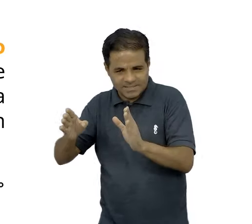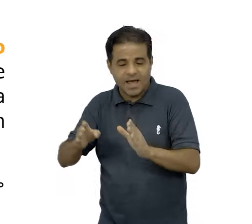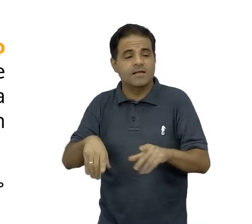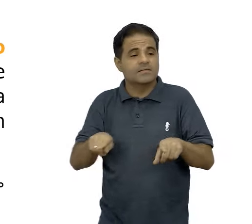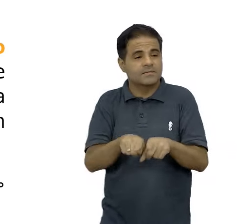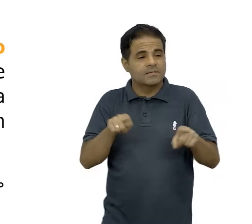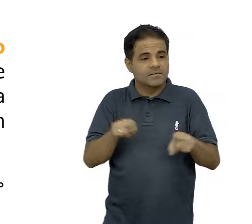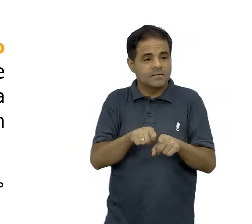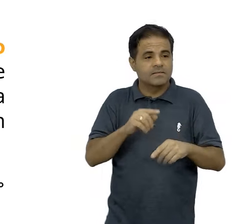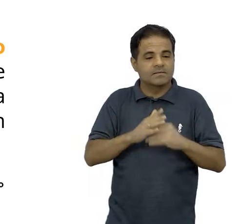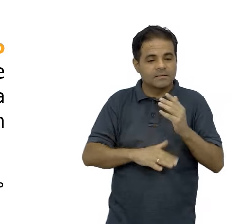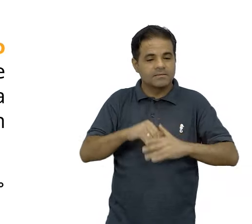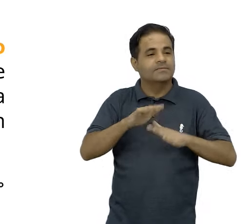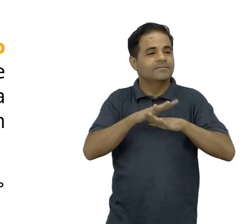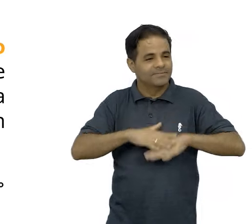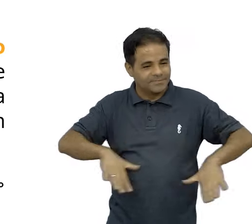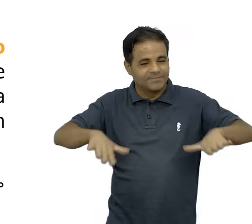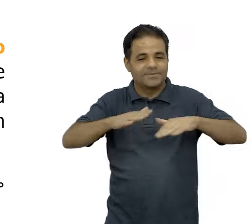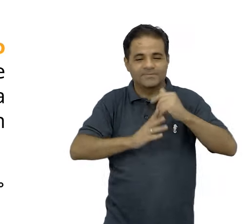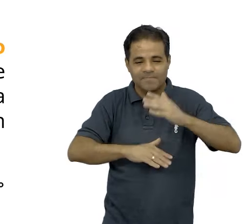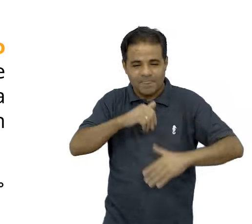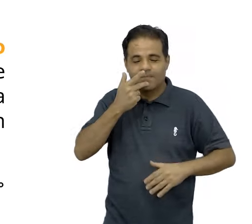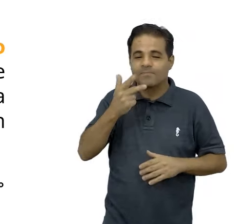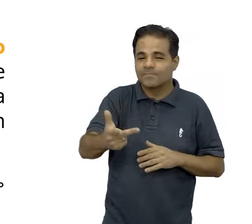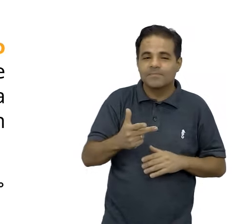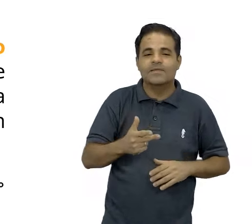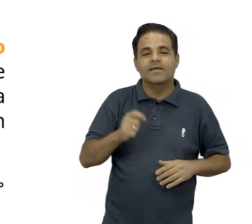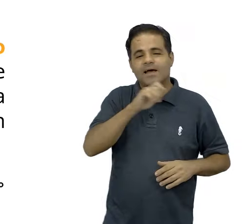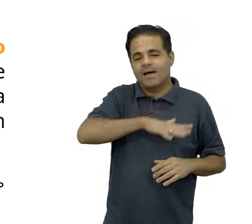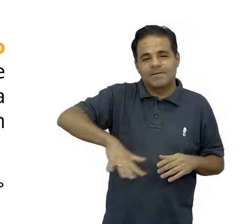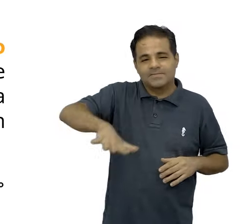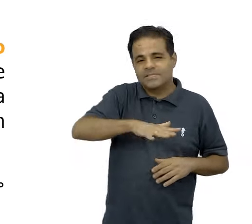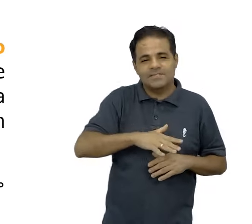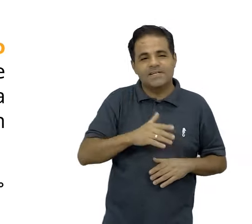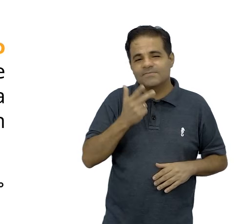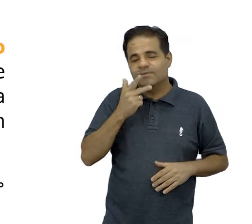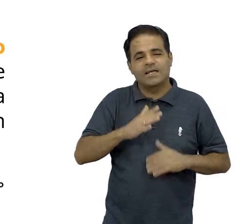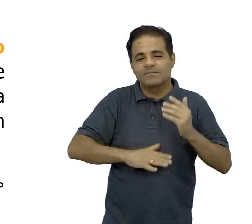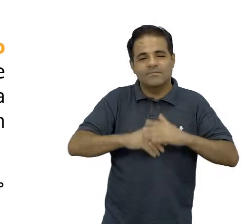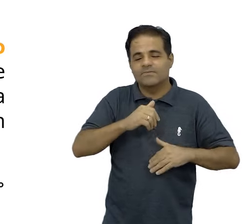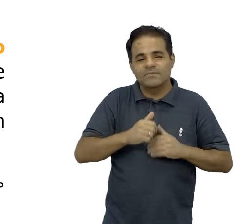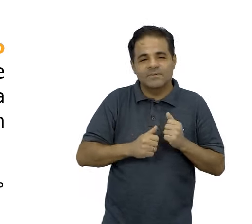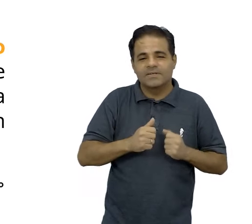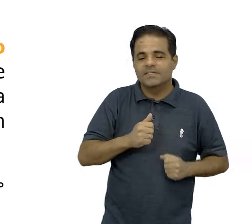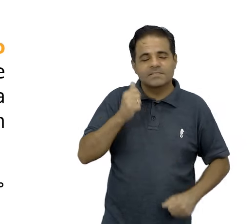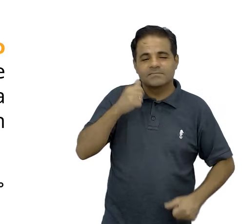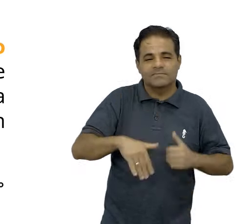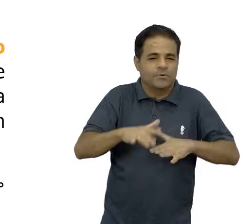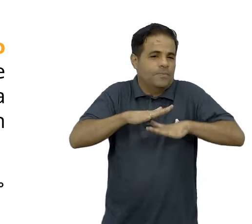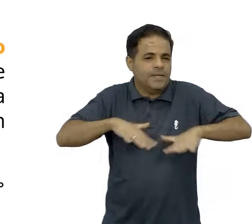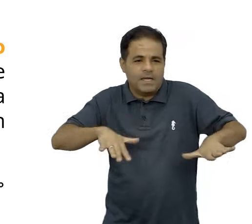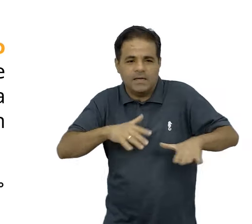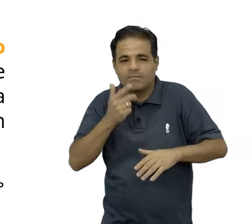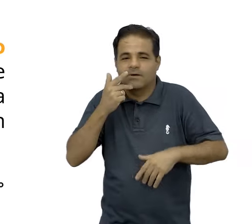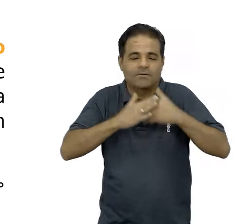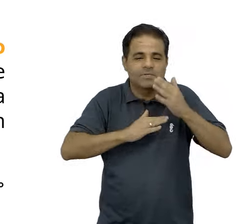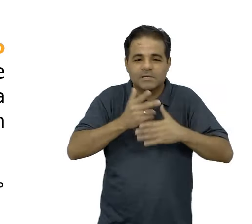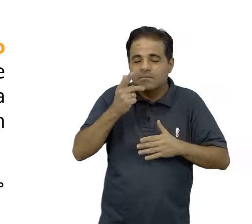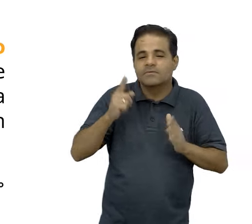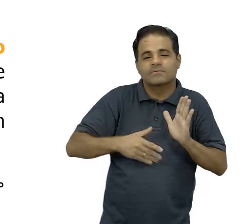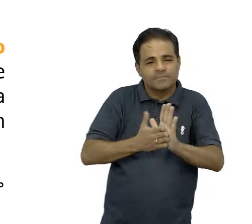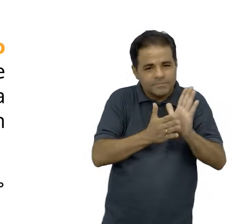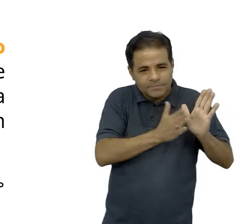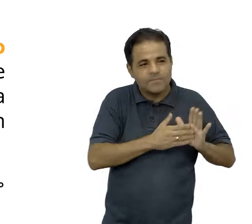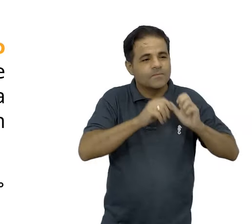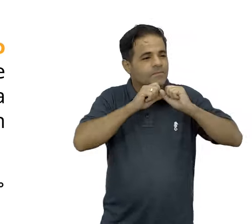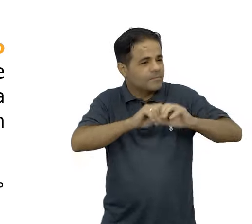né, o tempo e também os espaços, e além de organizar estratégias e metodologias para as propostas de